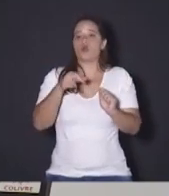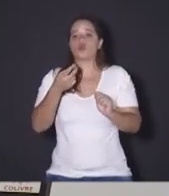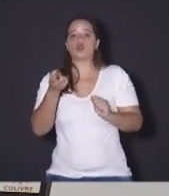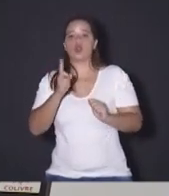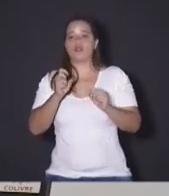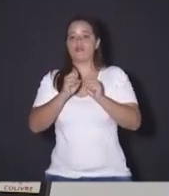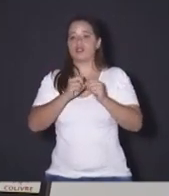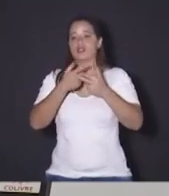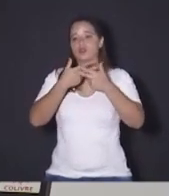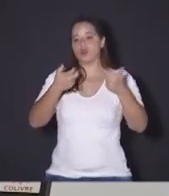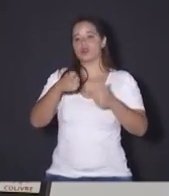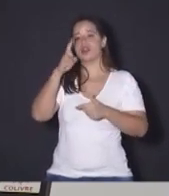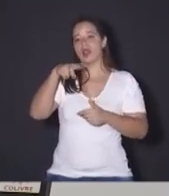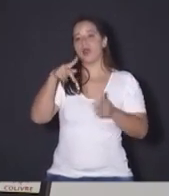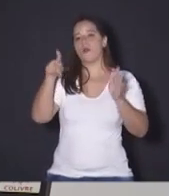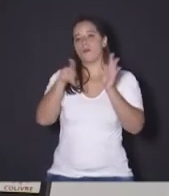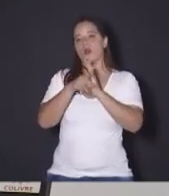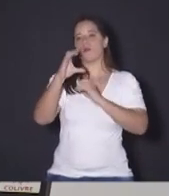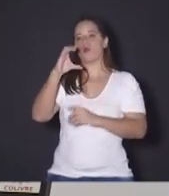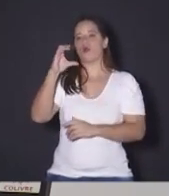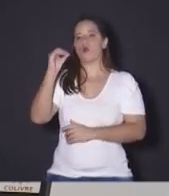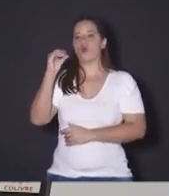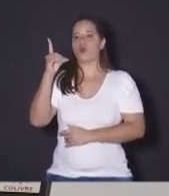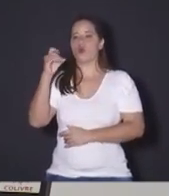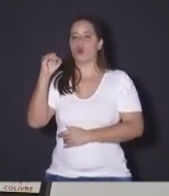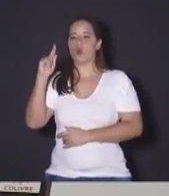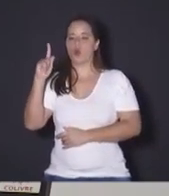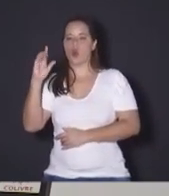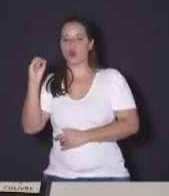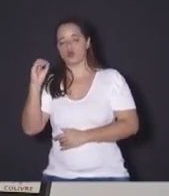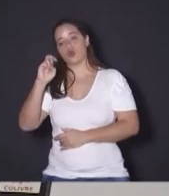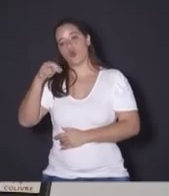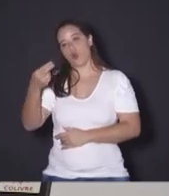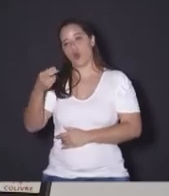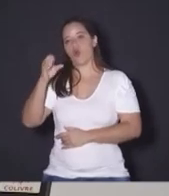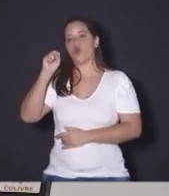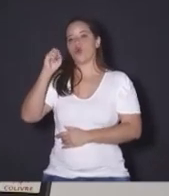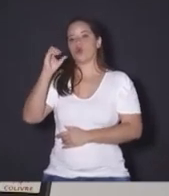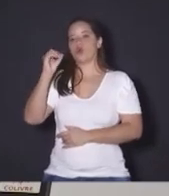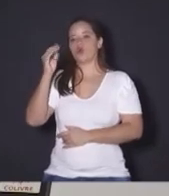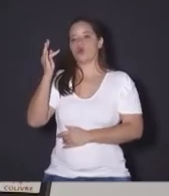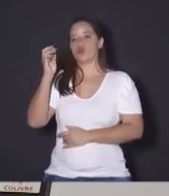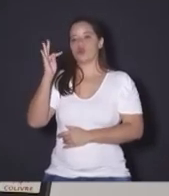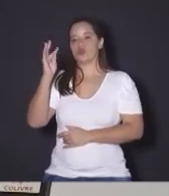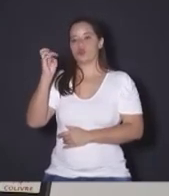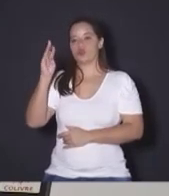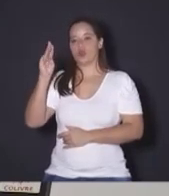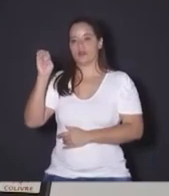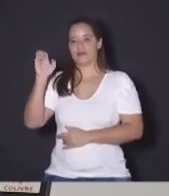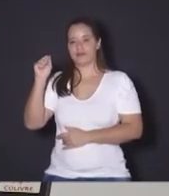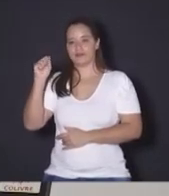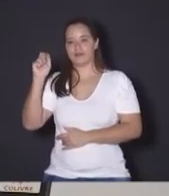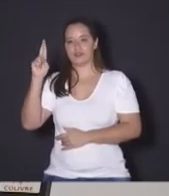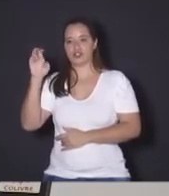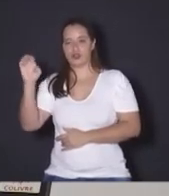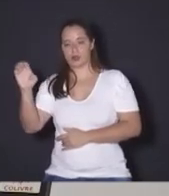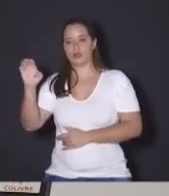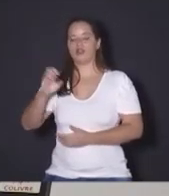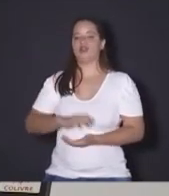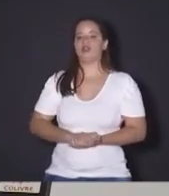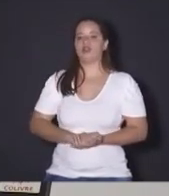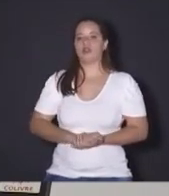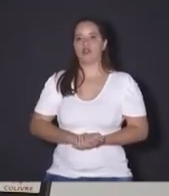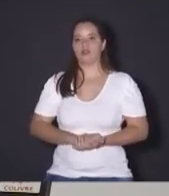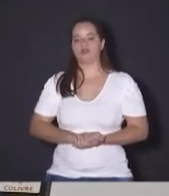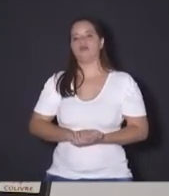alguma coisa é o código é o software e aí como é que isso é pode